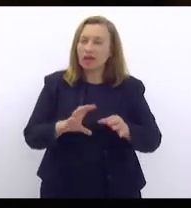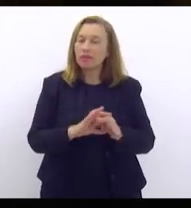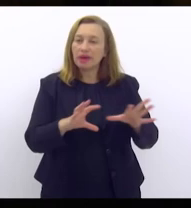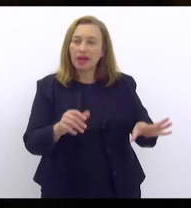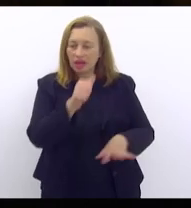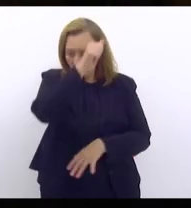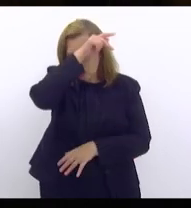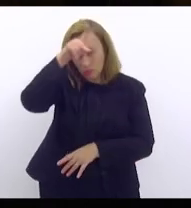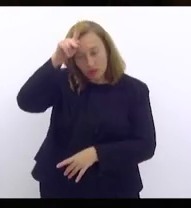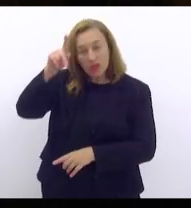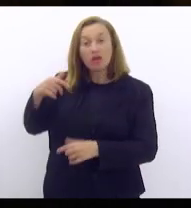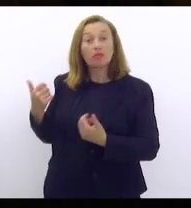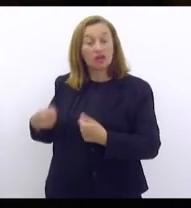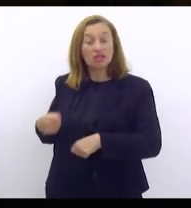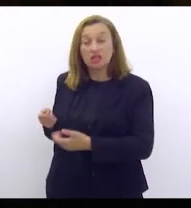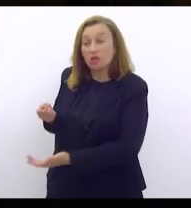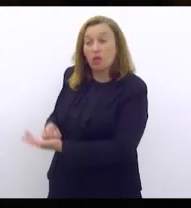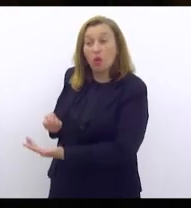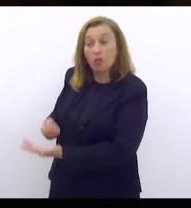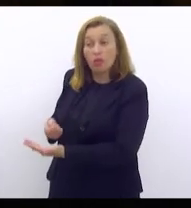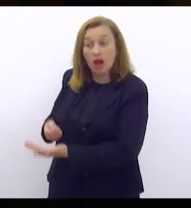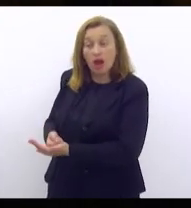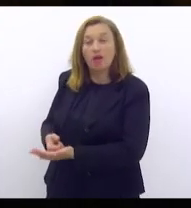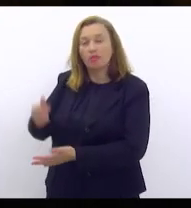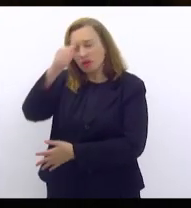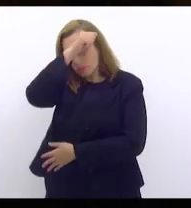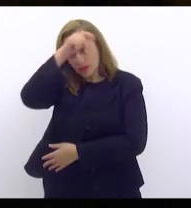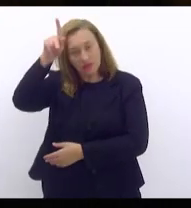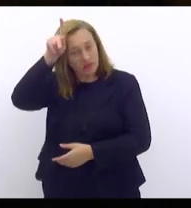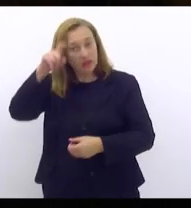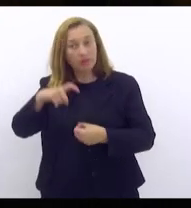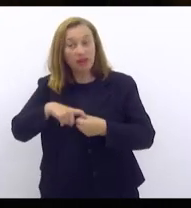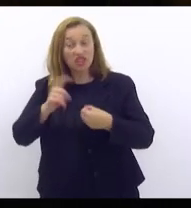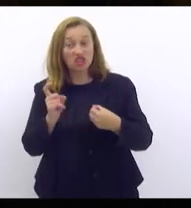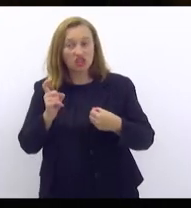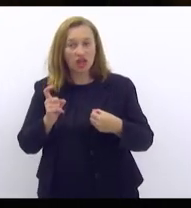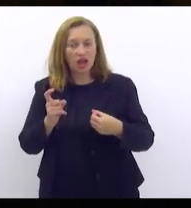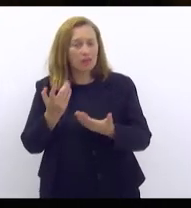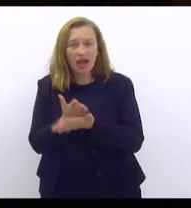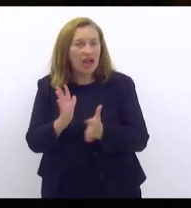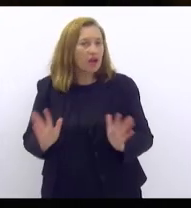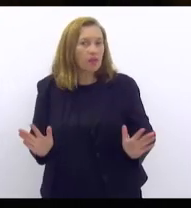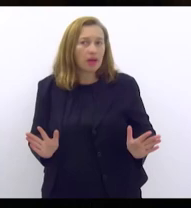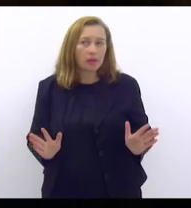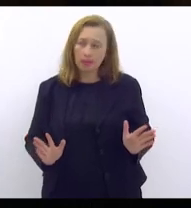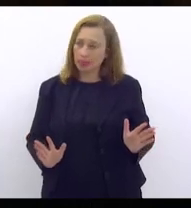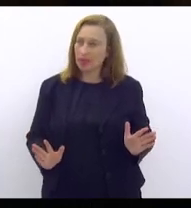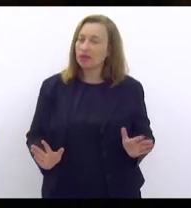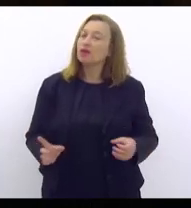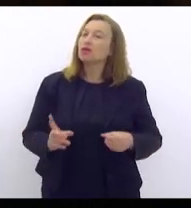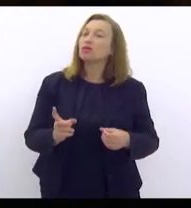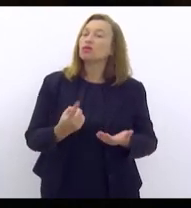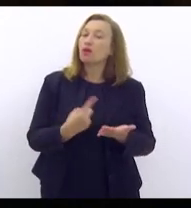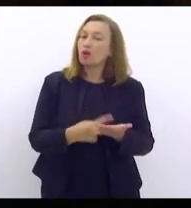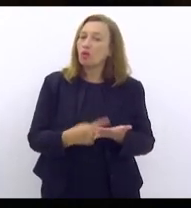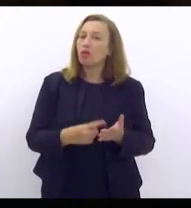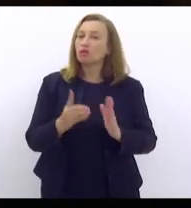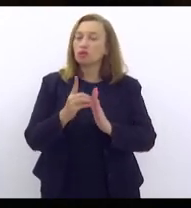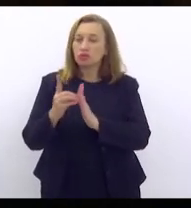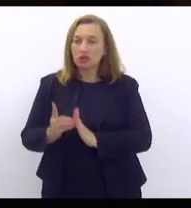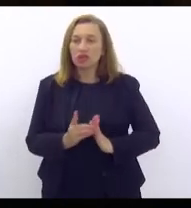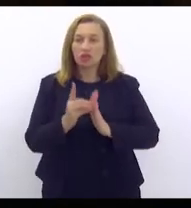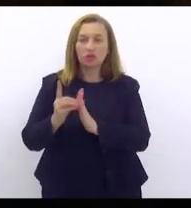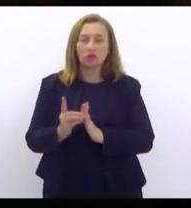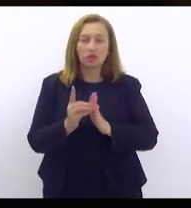do seu município que quebre, que acabe com esse acordo com o DETRAN, com